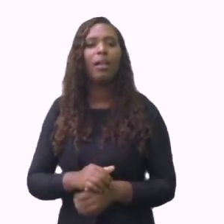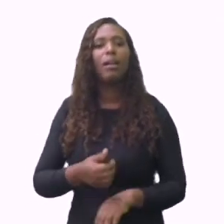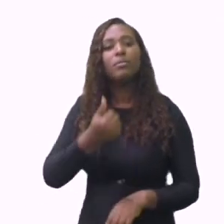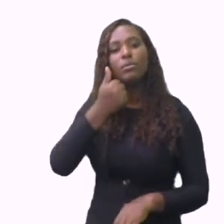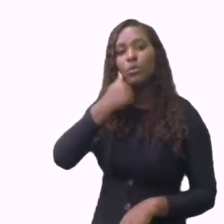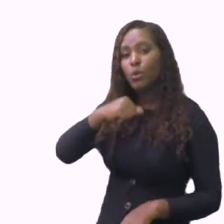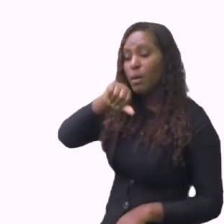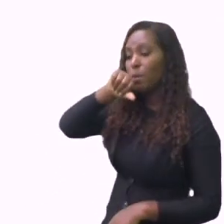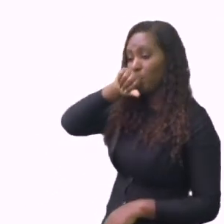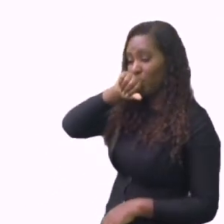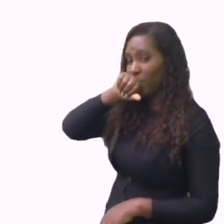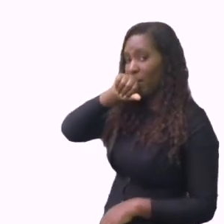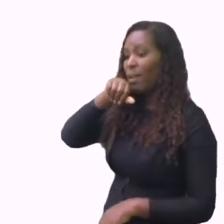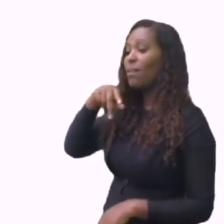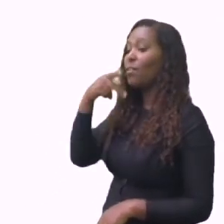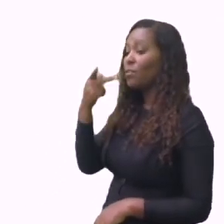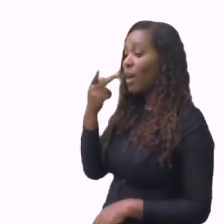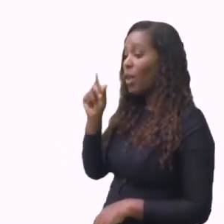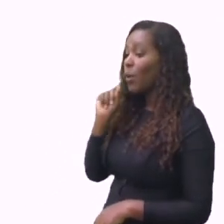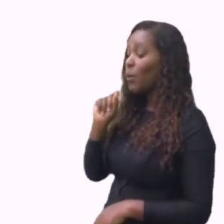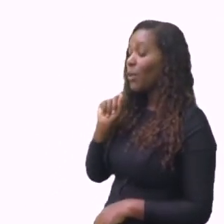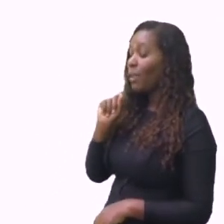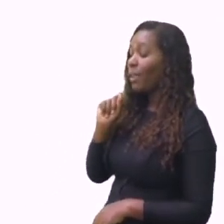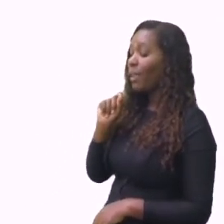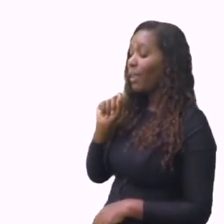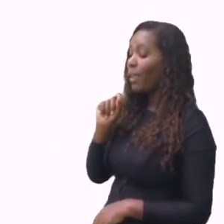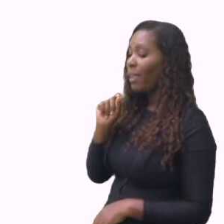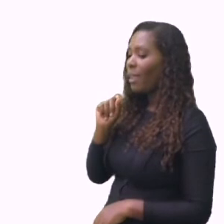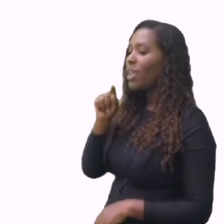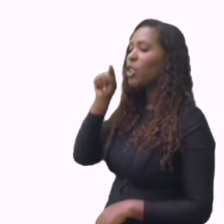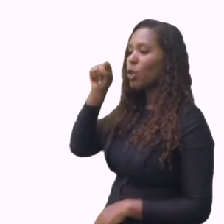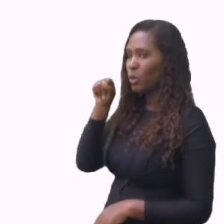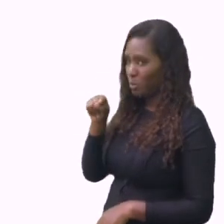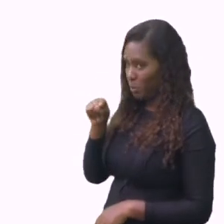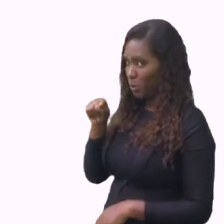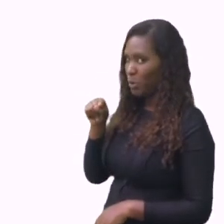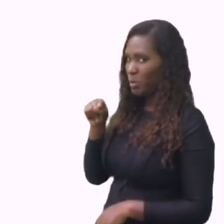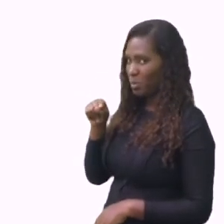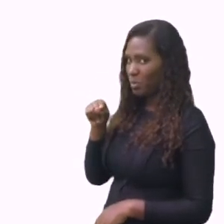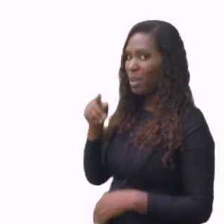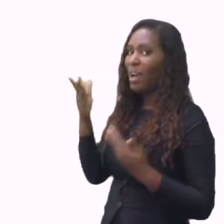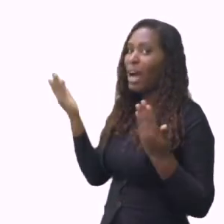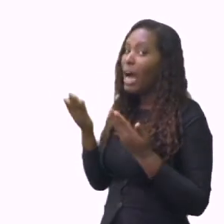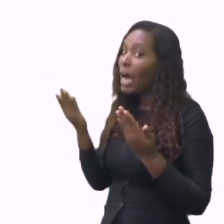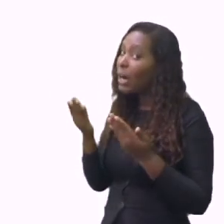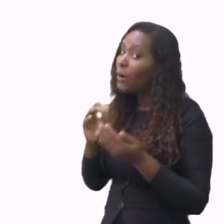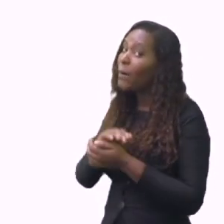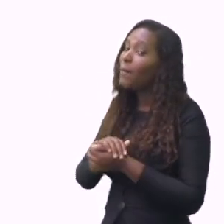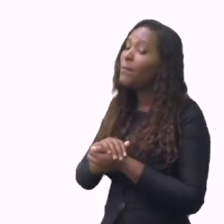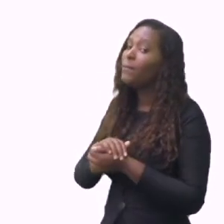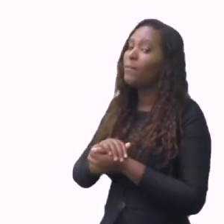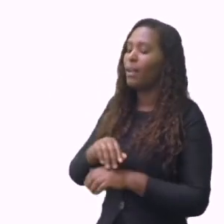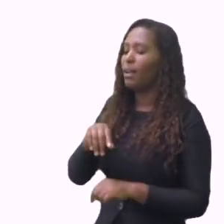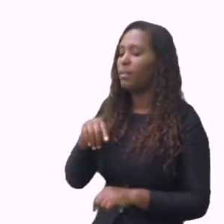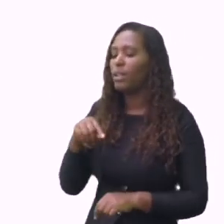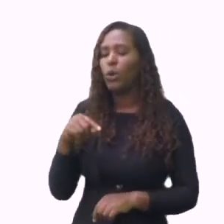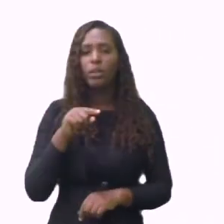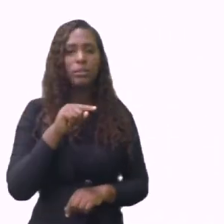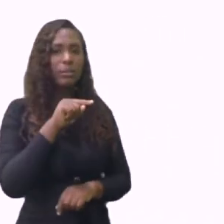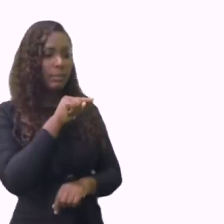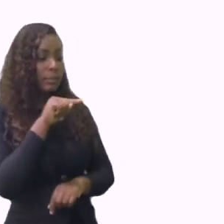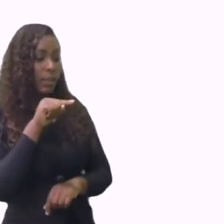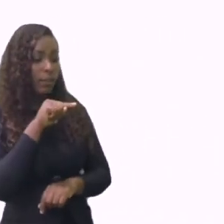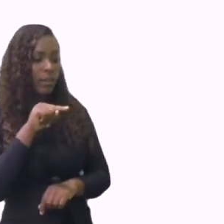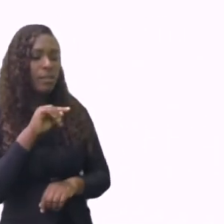2 pontos. Agora eu vou falar o que essa mãe falou. Então, eu vou pôr um travessão, olha o que ela falou.